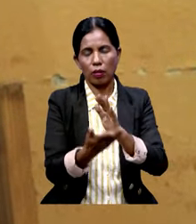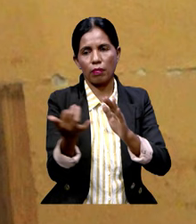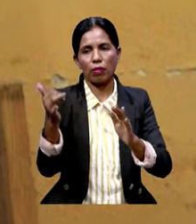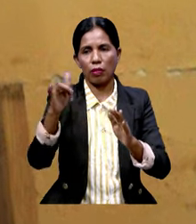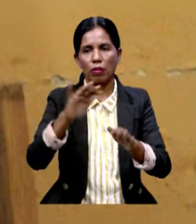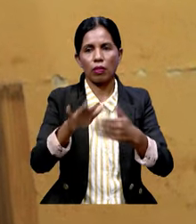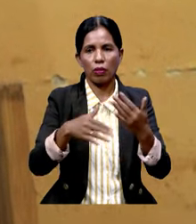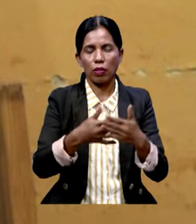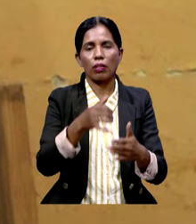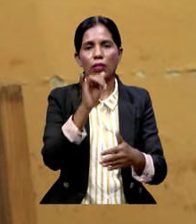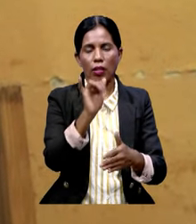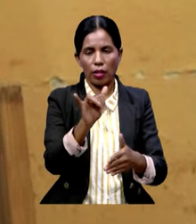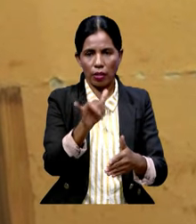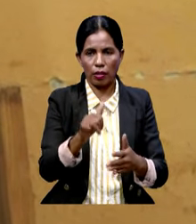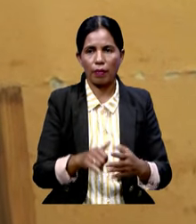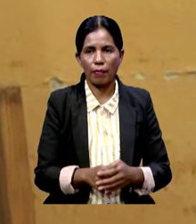Sira o todo aceita,